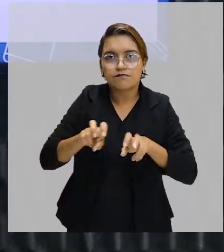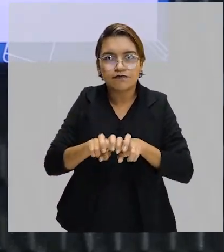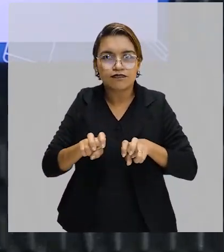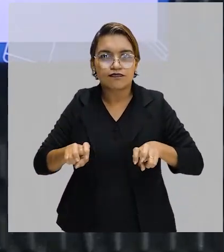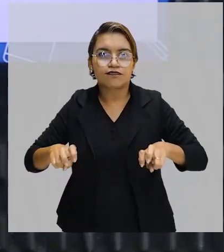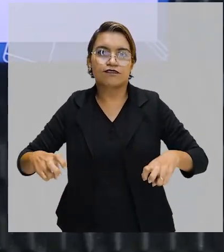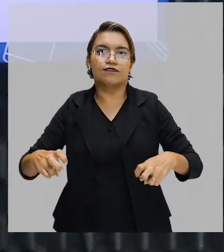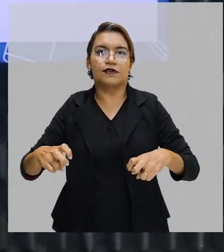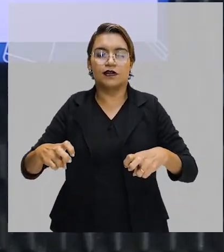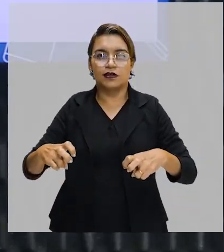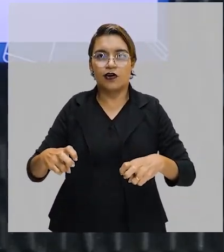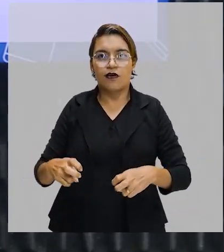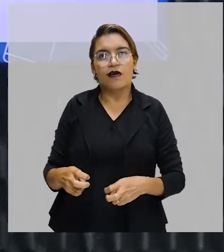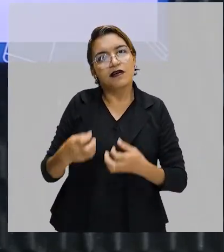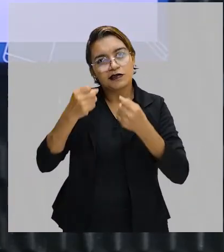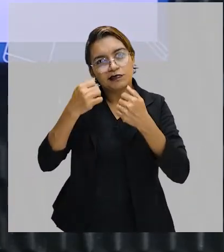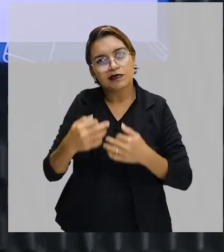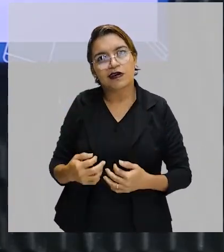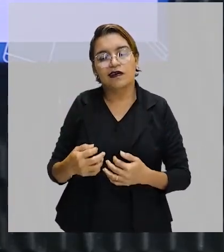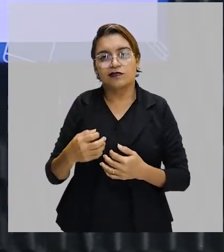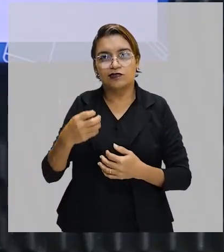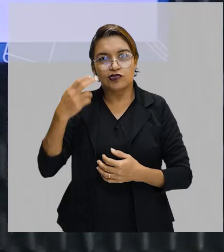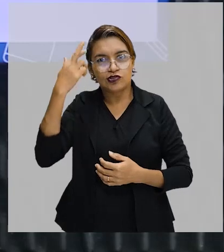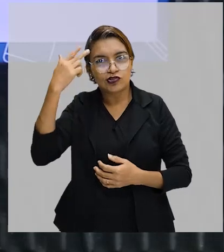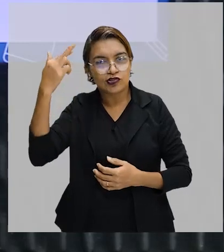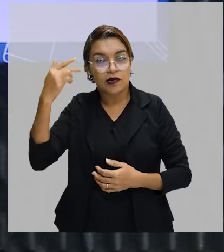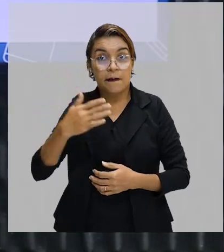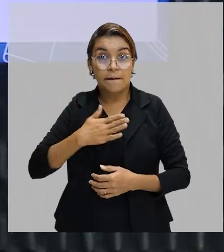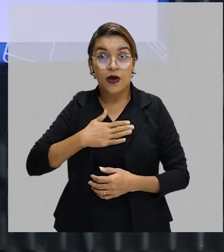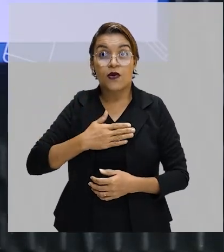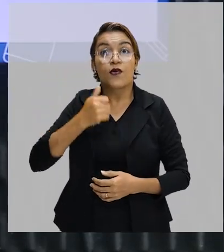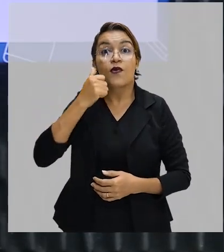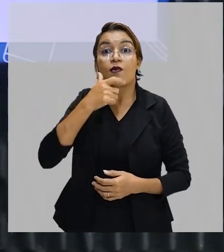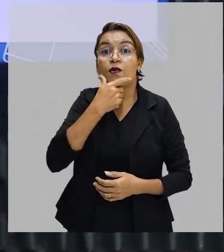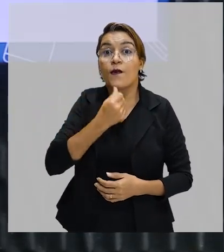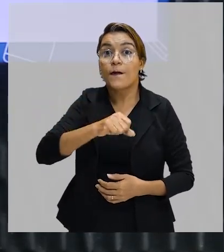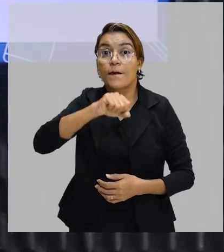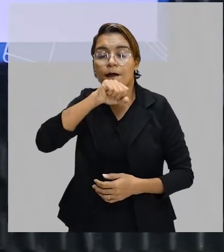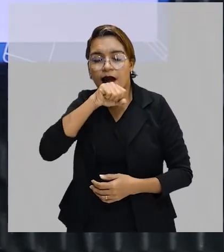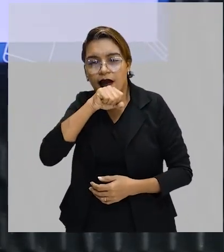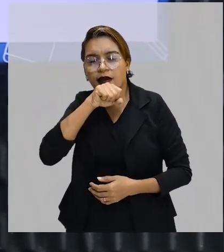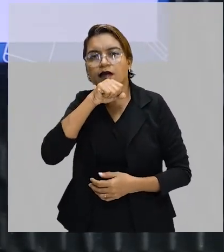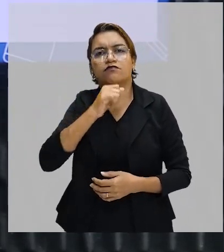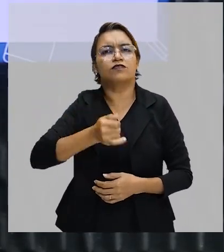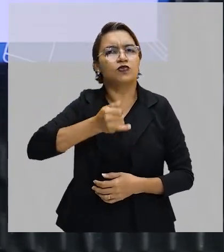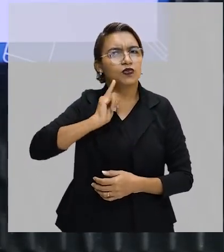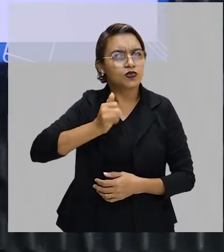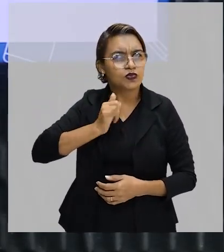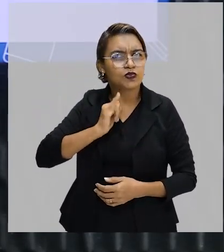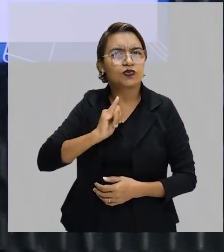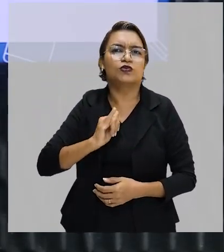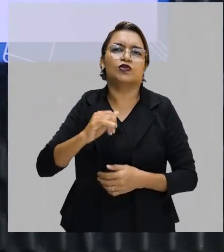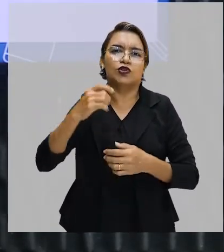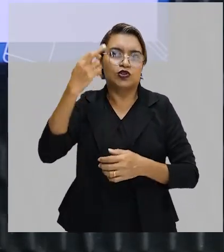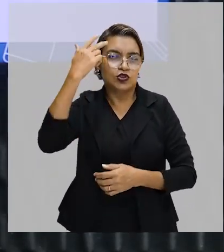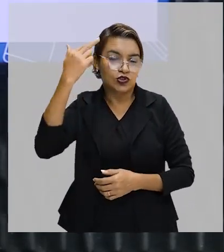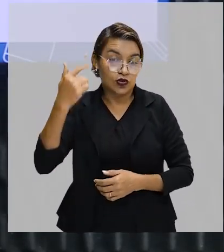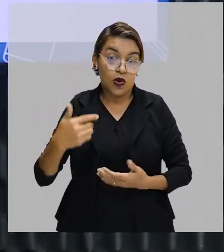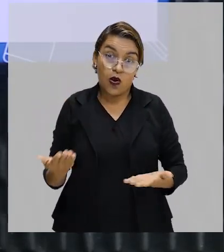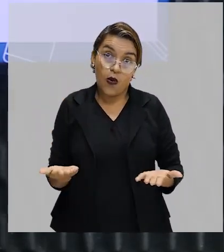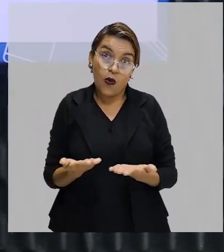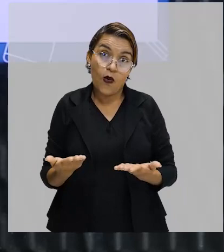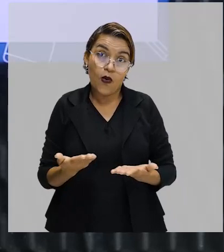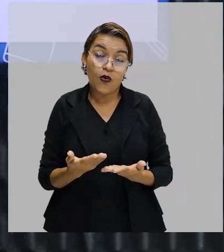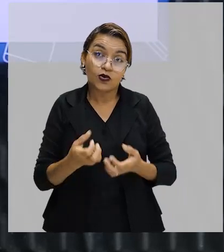histórias a gente sempre faz né O meu pai contava muita história muitos exemplos que hoje eu conto para minha filha quando